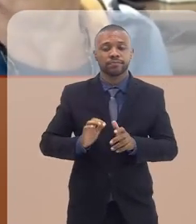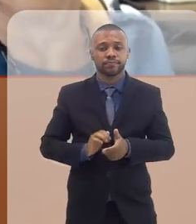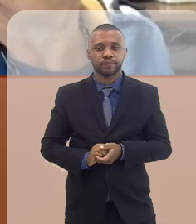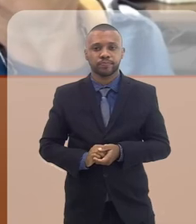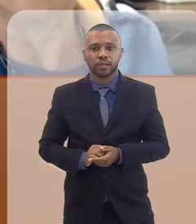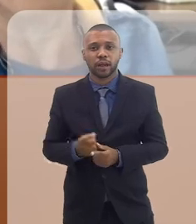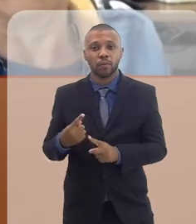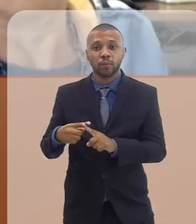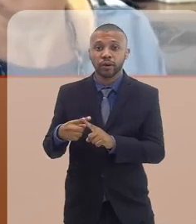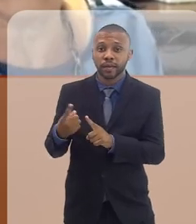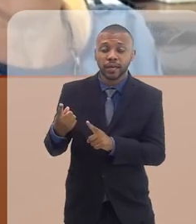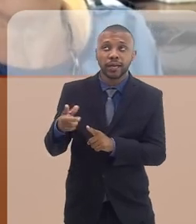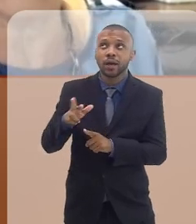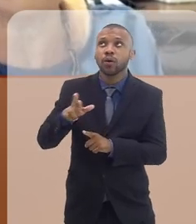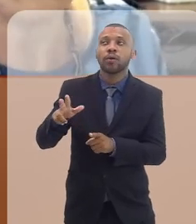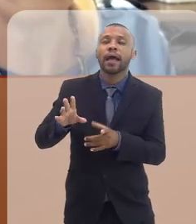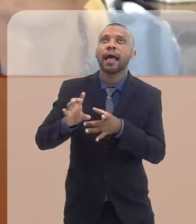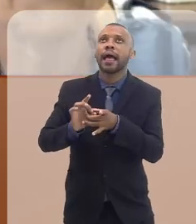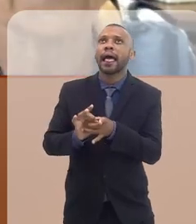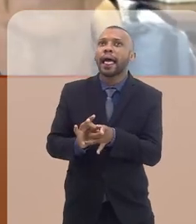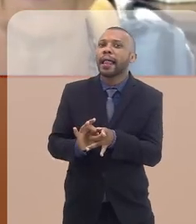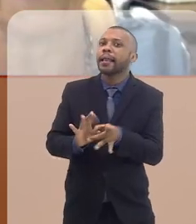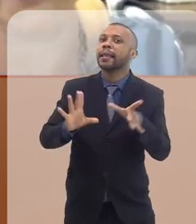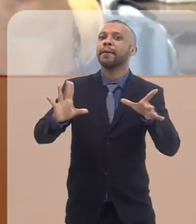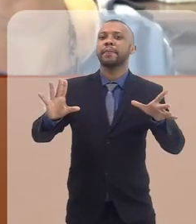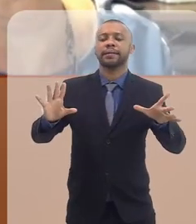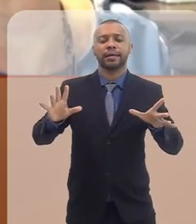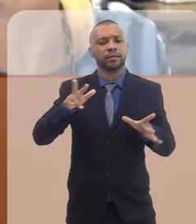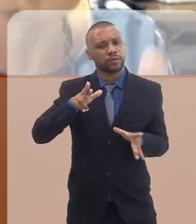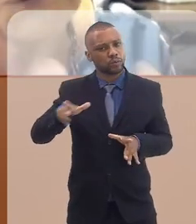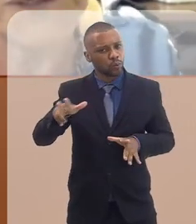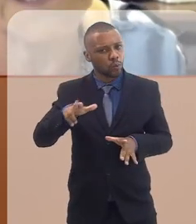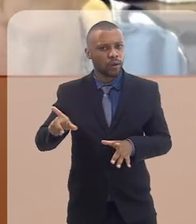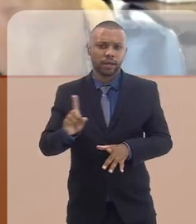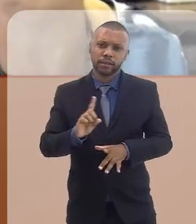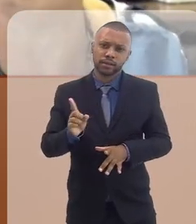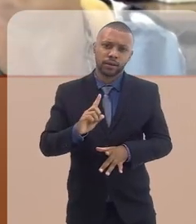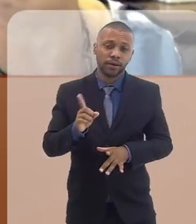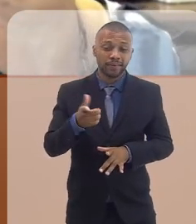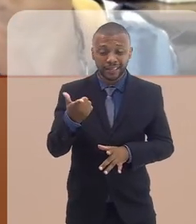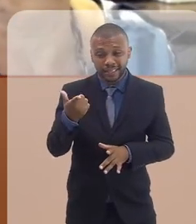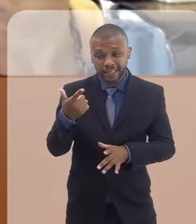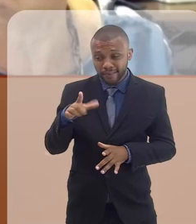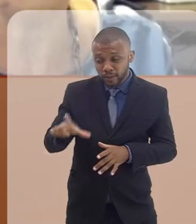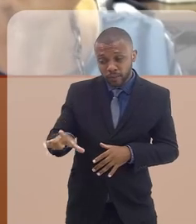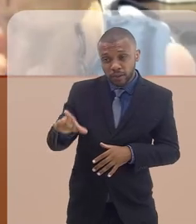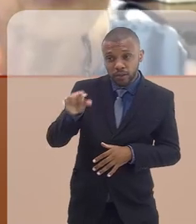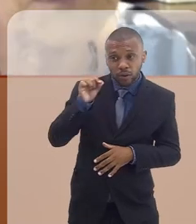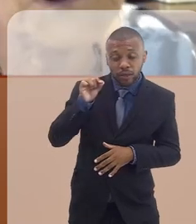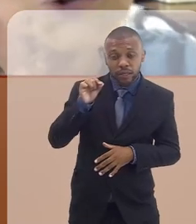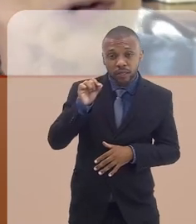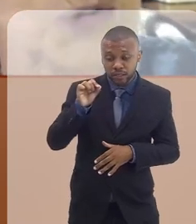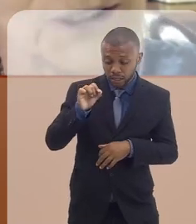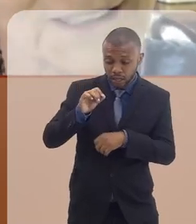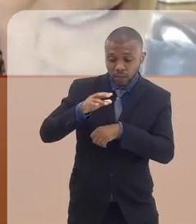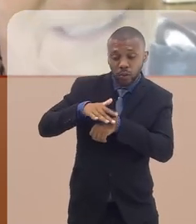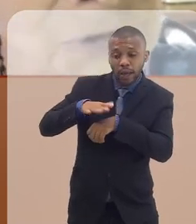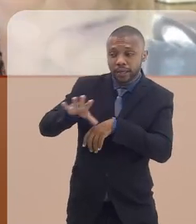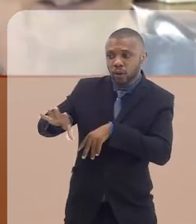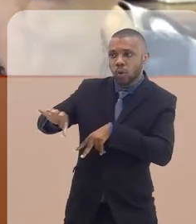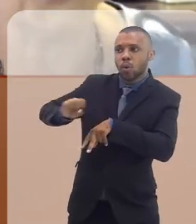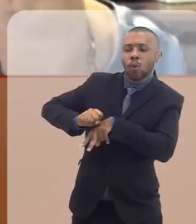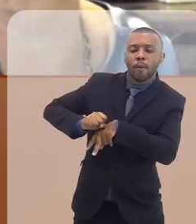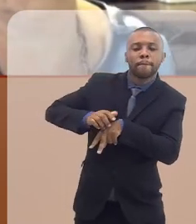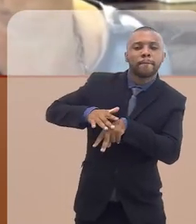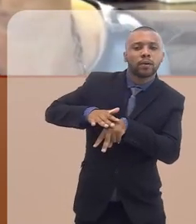80%. Porque não é liberdade, isso não é liberdade. Você está fazendo uma escolha de